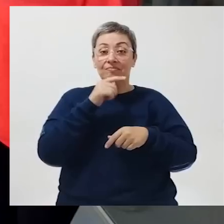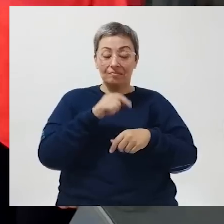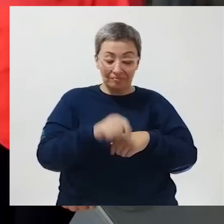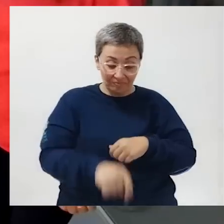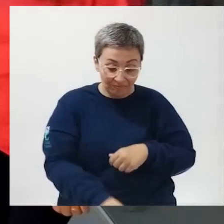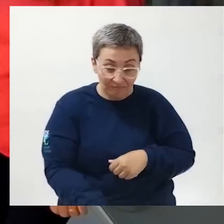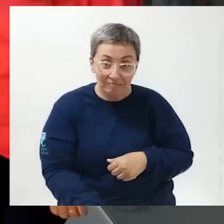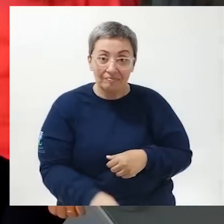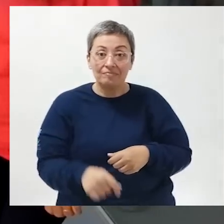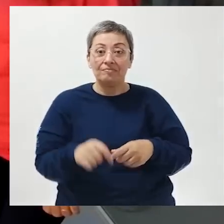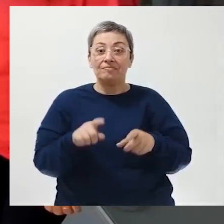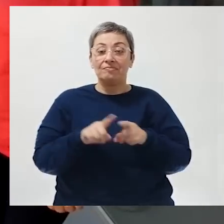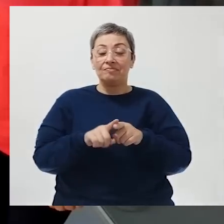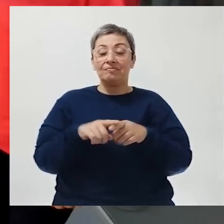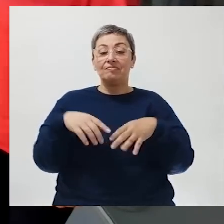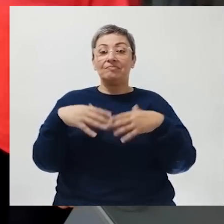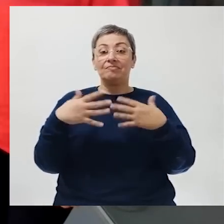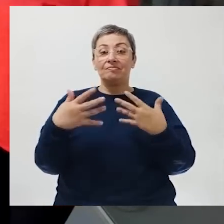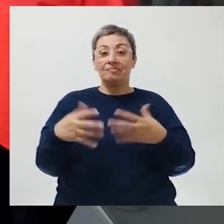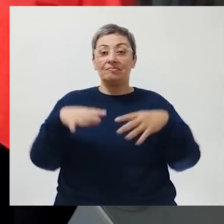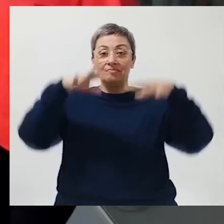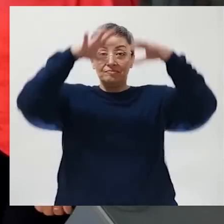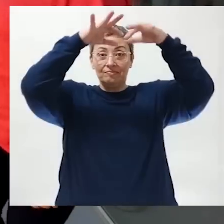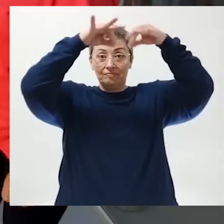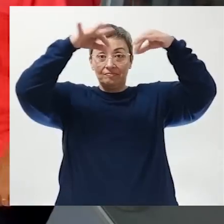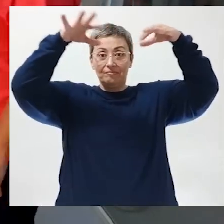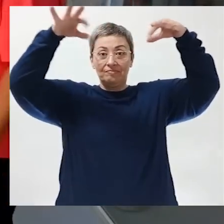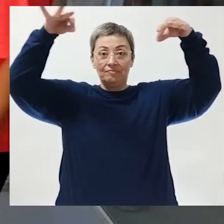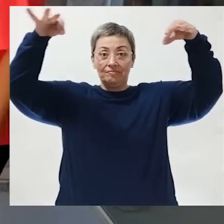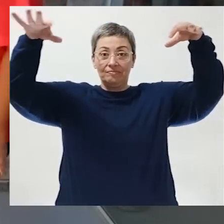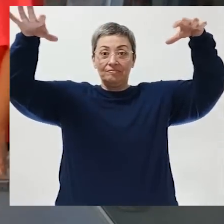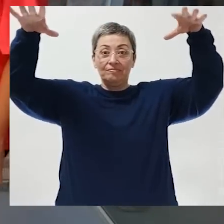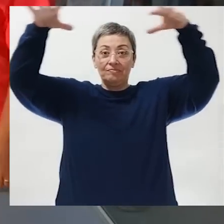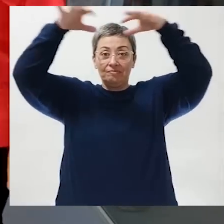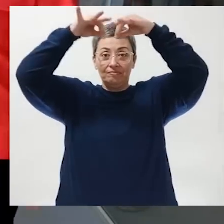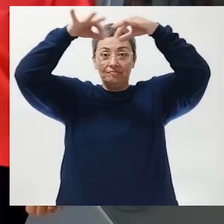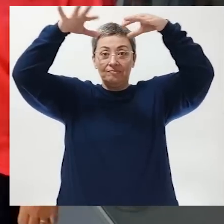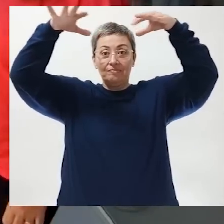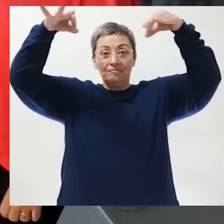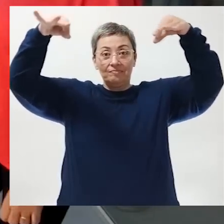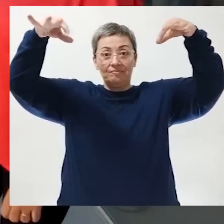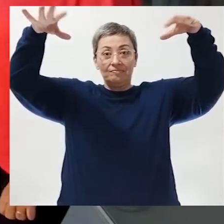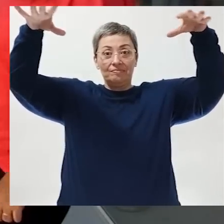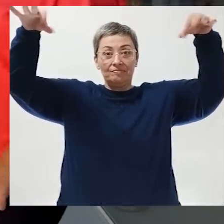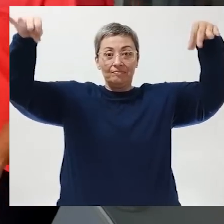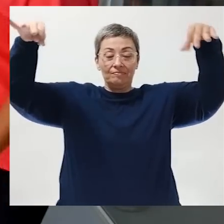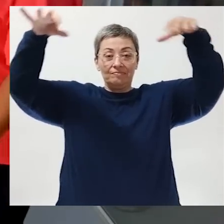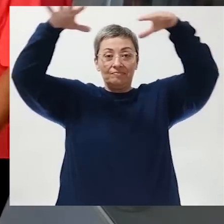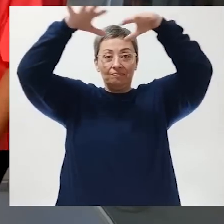água pequenininha. Prende, prende, lavadeira,